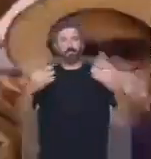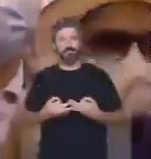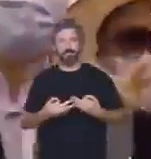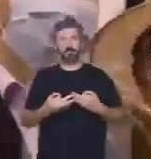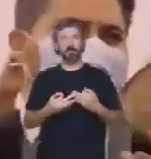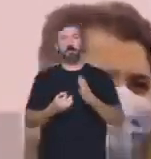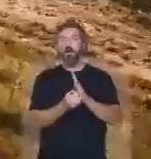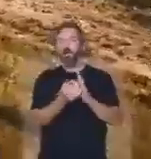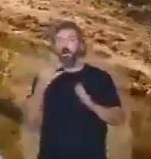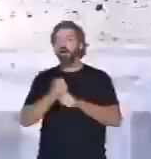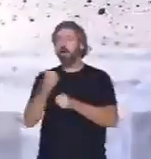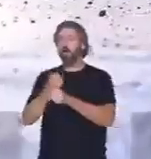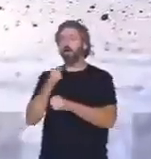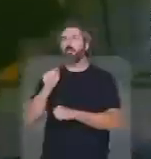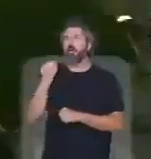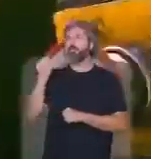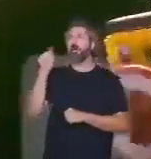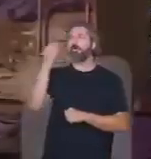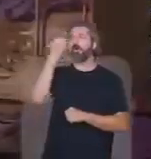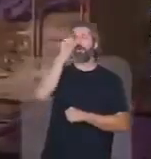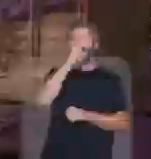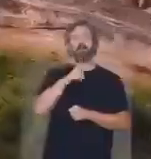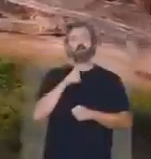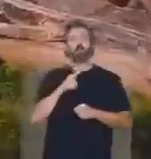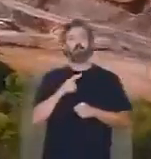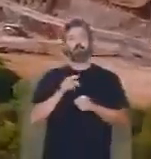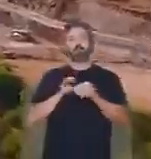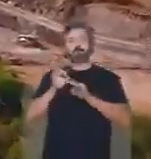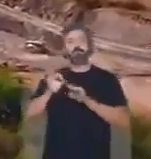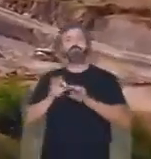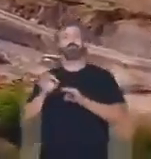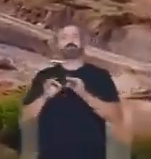acontecem. Centenas de obras estão a todo vapor,